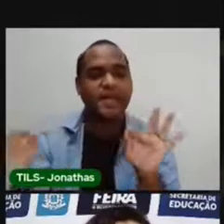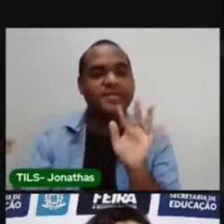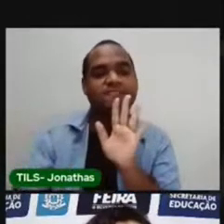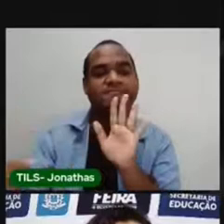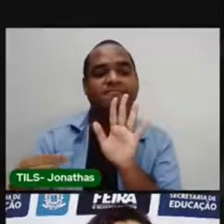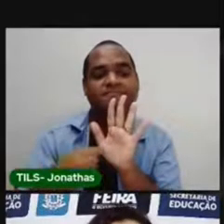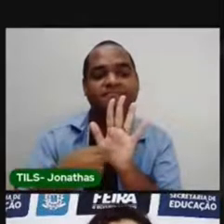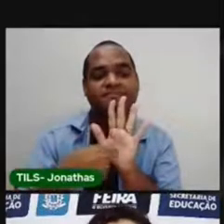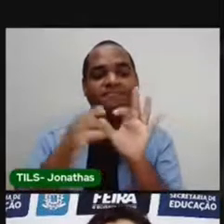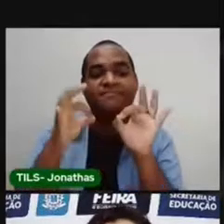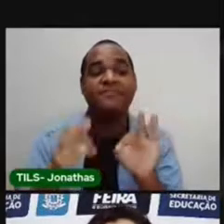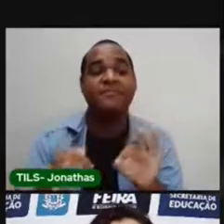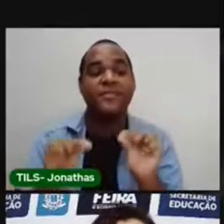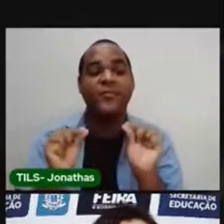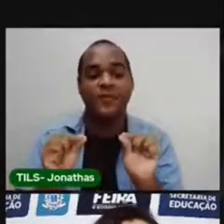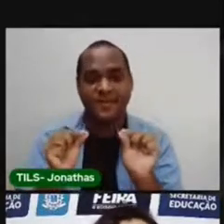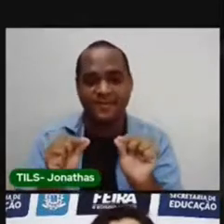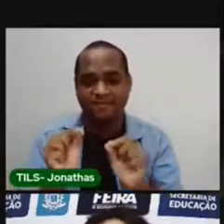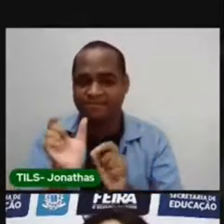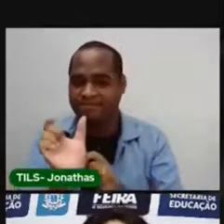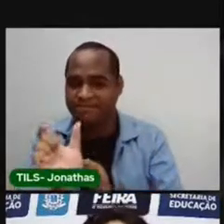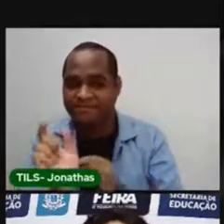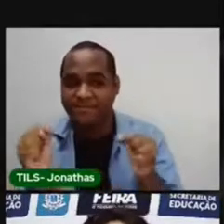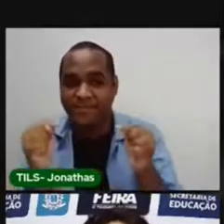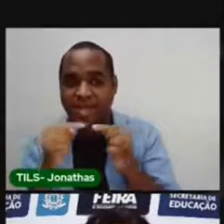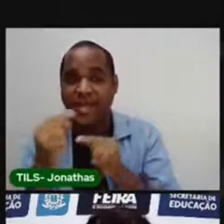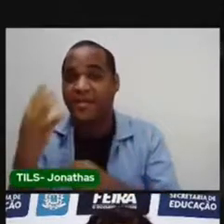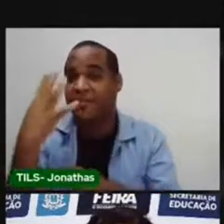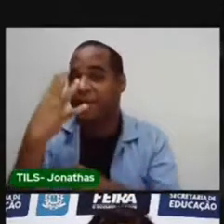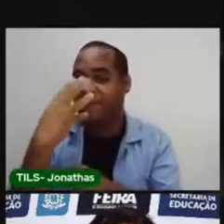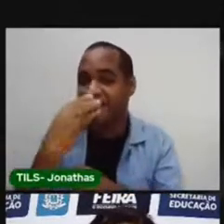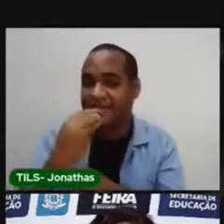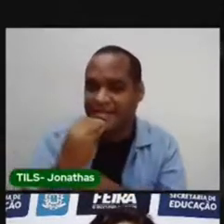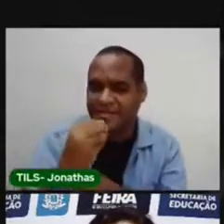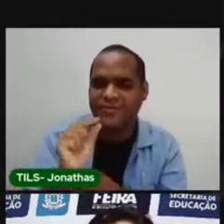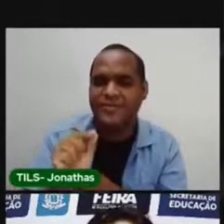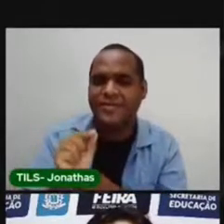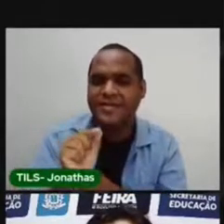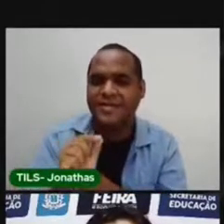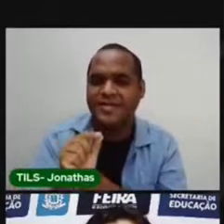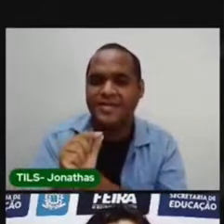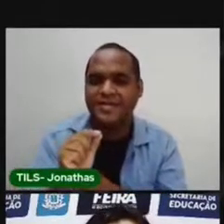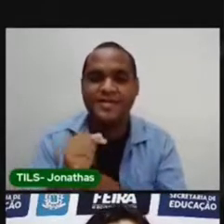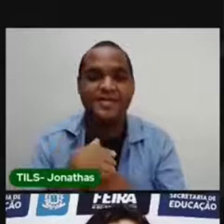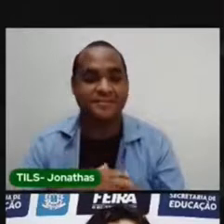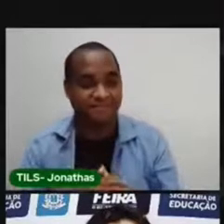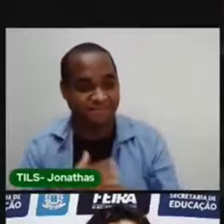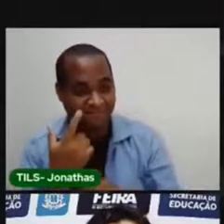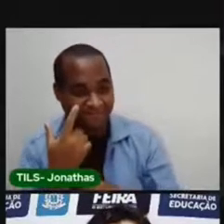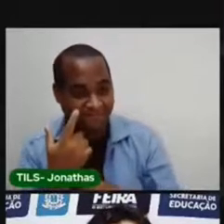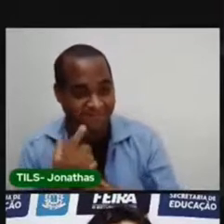Você vai procurar a palavrinha que rima com bonita. Vamos lá?